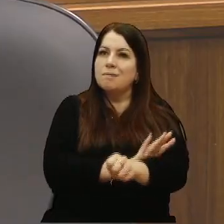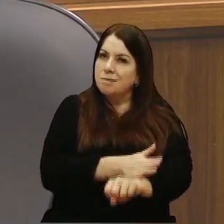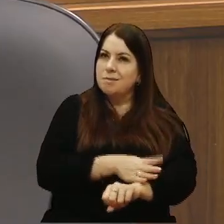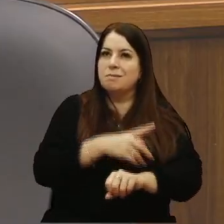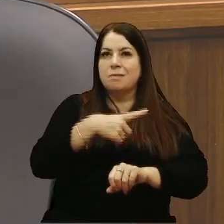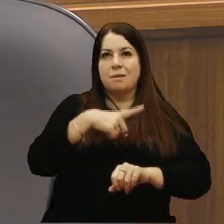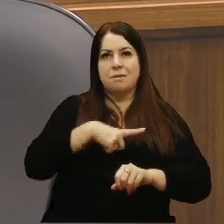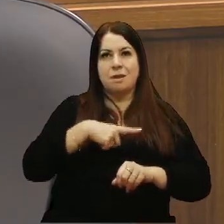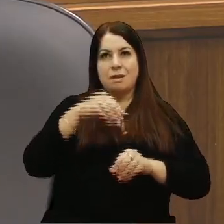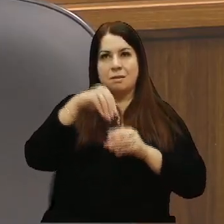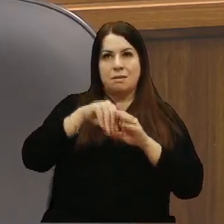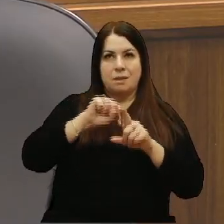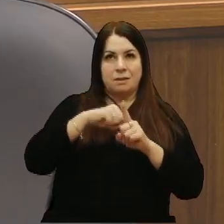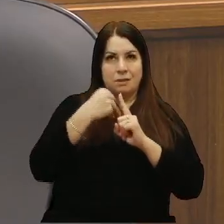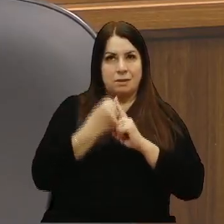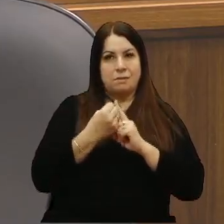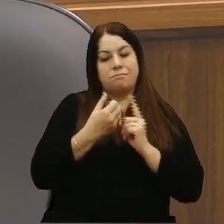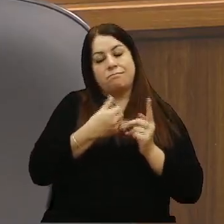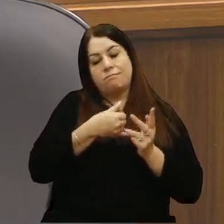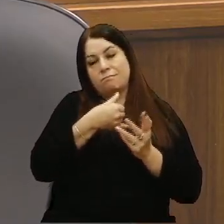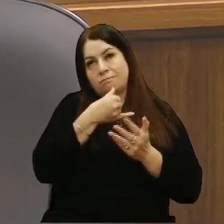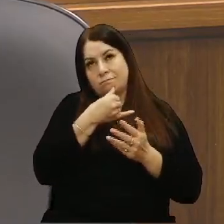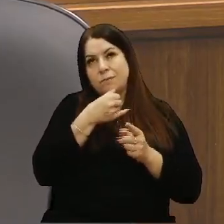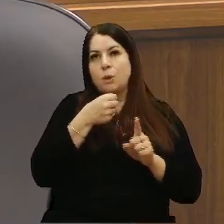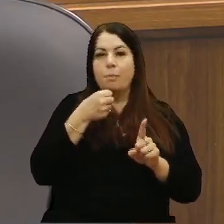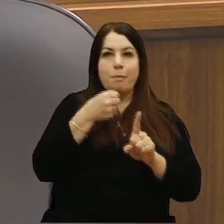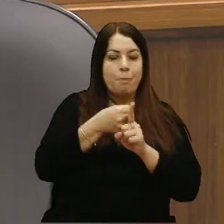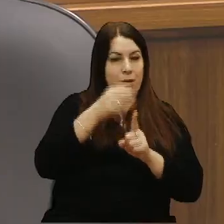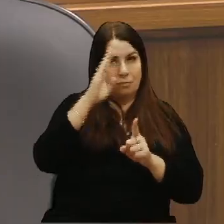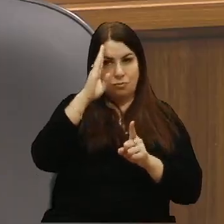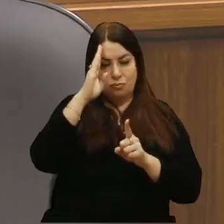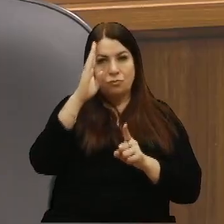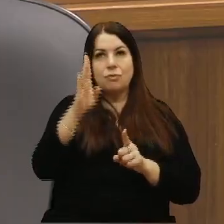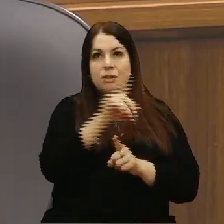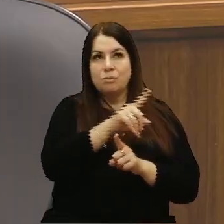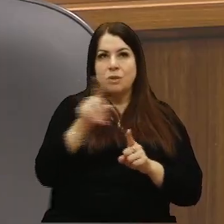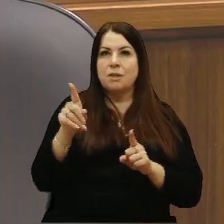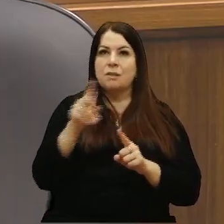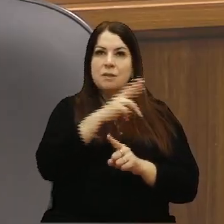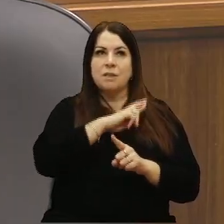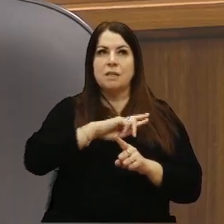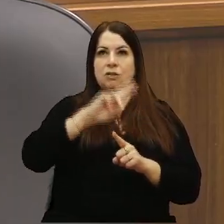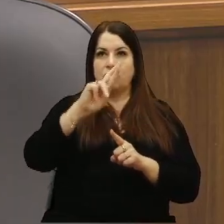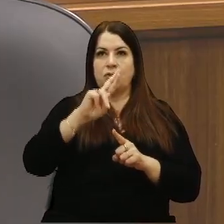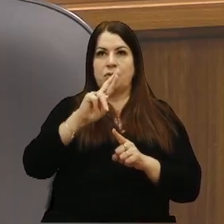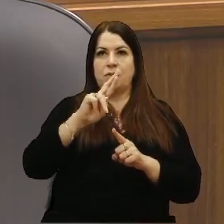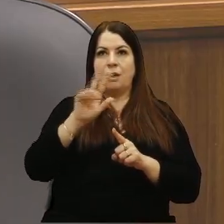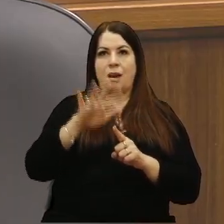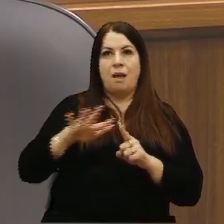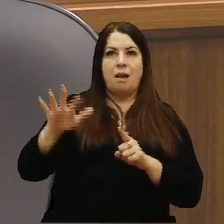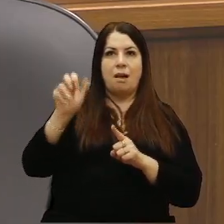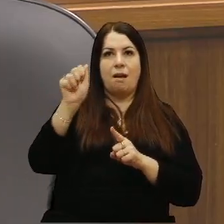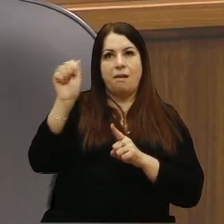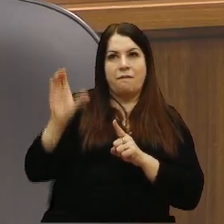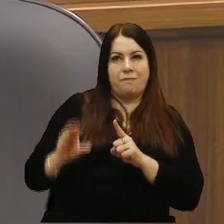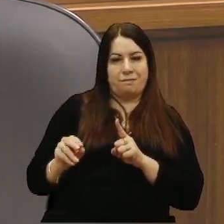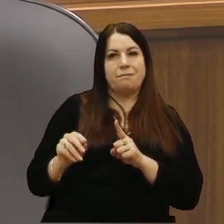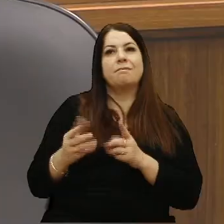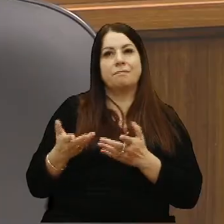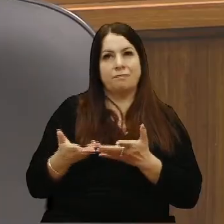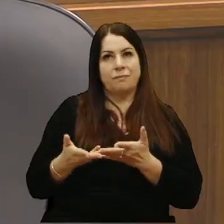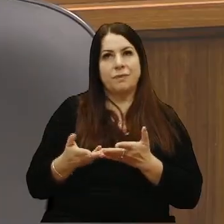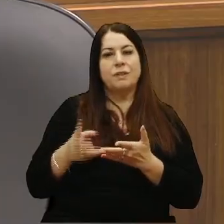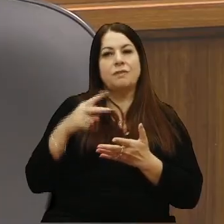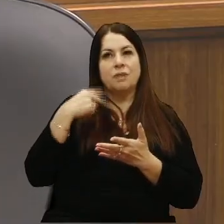temos na nossa sociedade, infelizmente, impacta diretamente nas religiões de matriz africana. Então, vereador